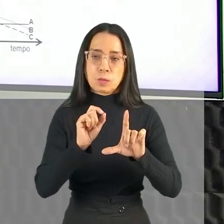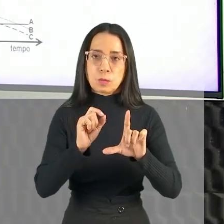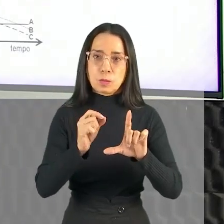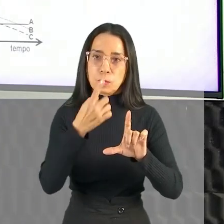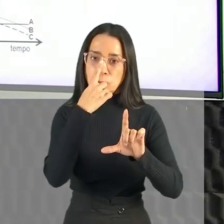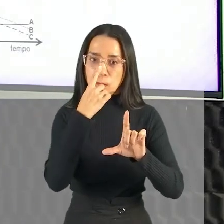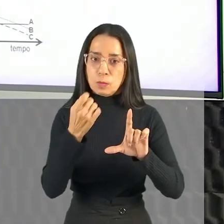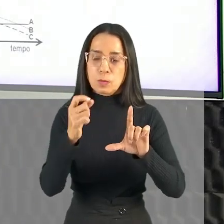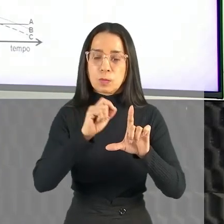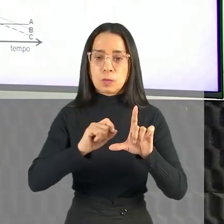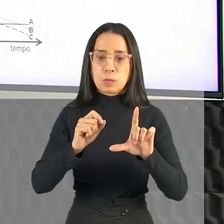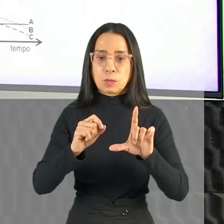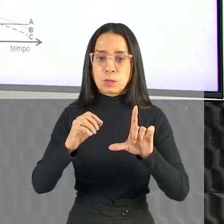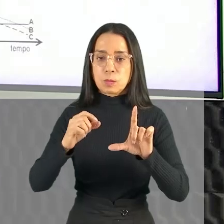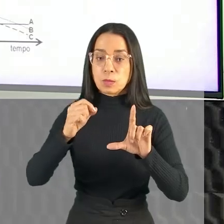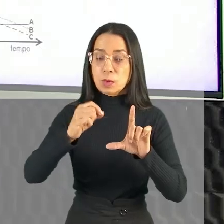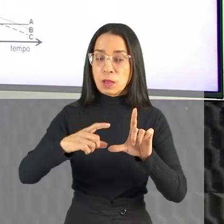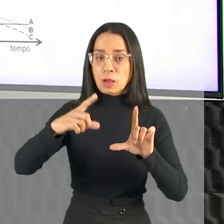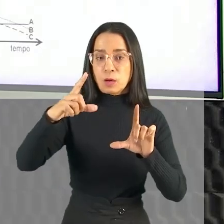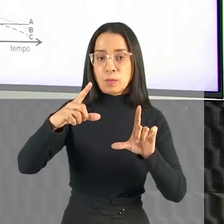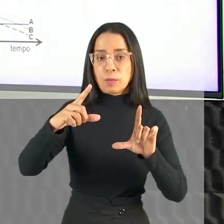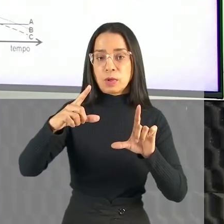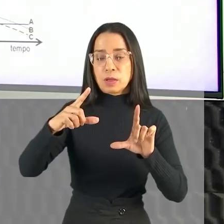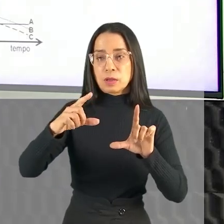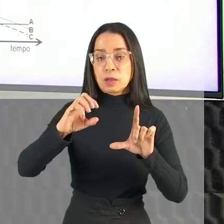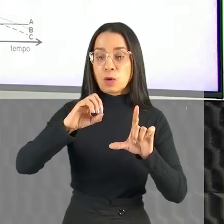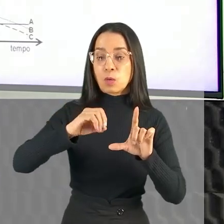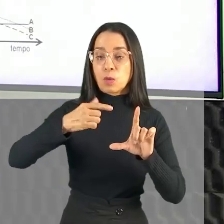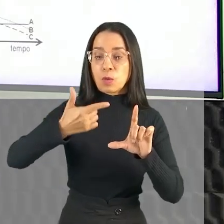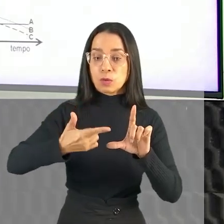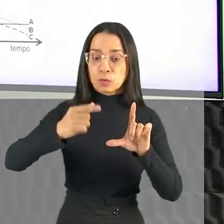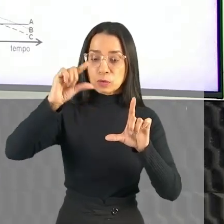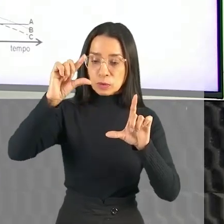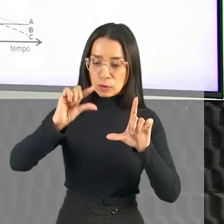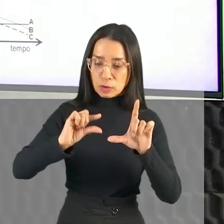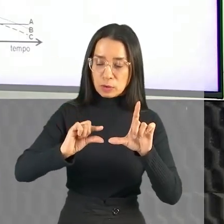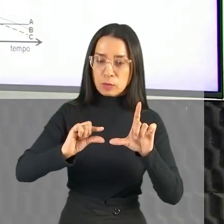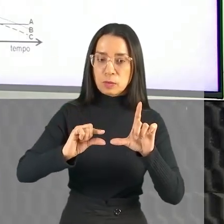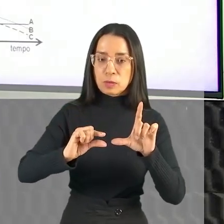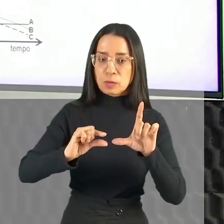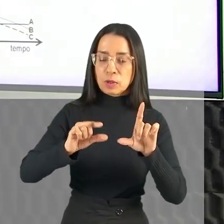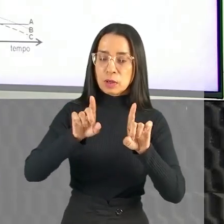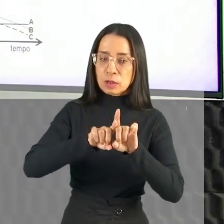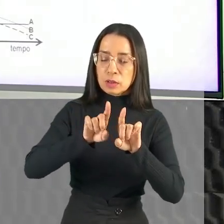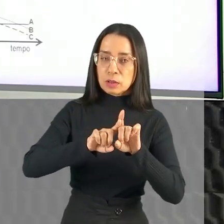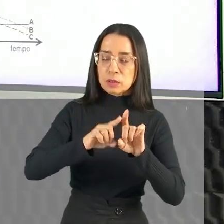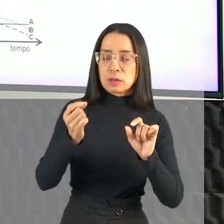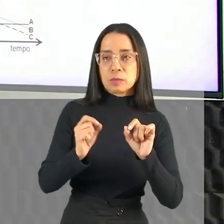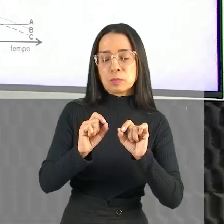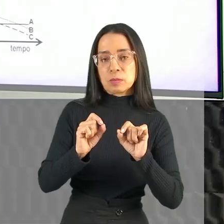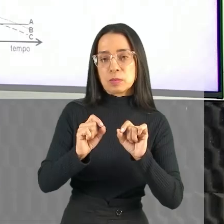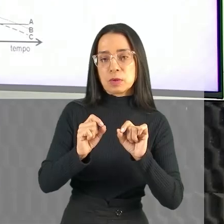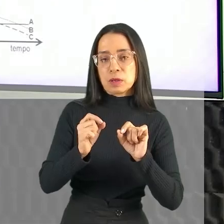cresce, a quantidade de oxigênio decresce e a quantidade